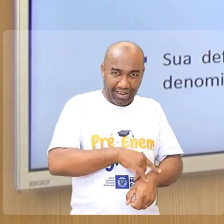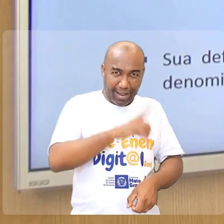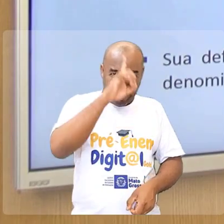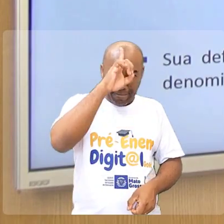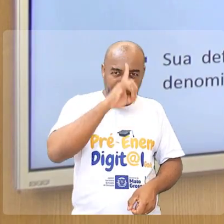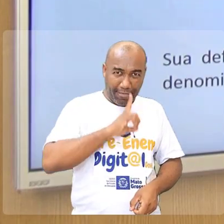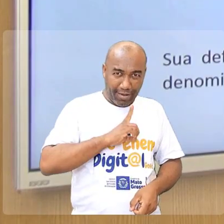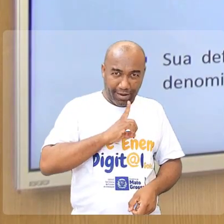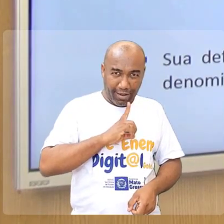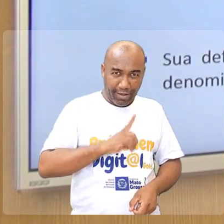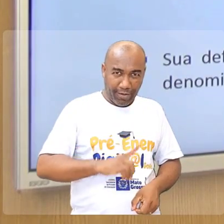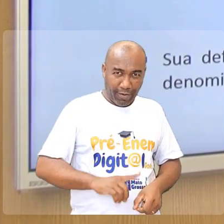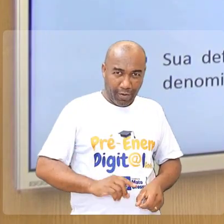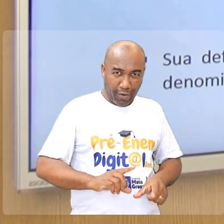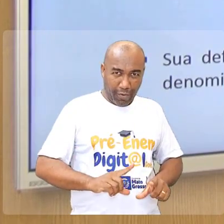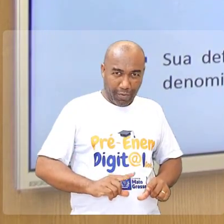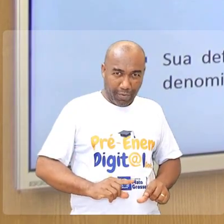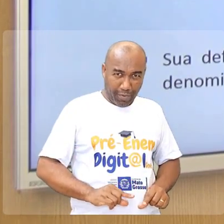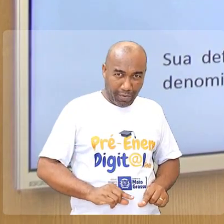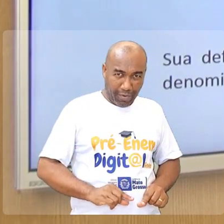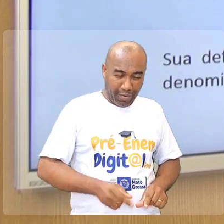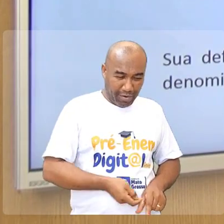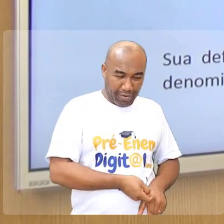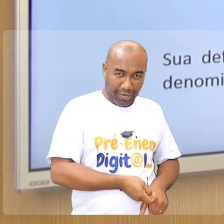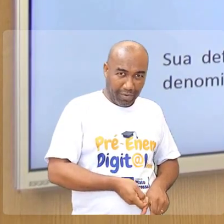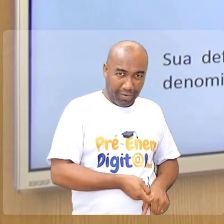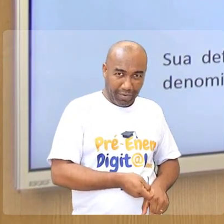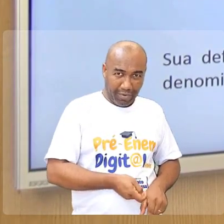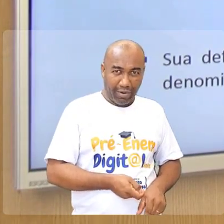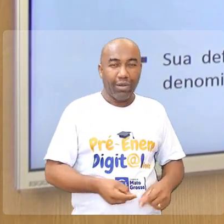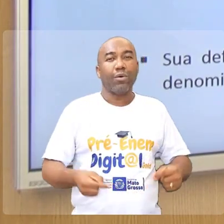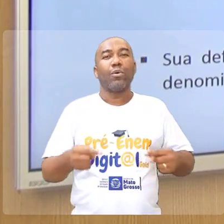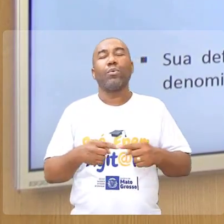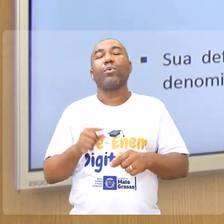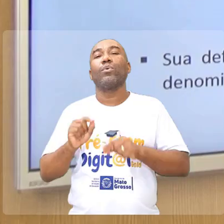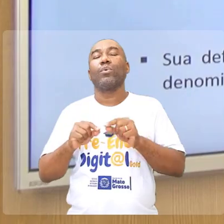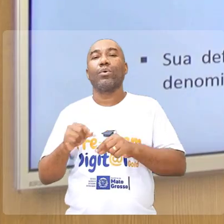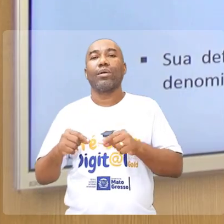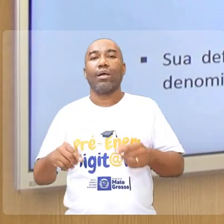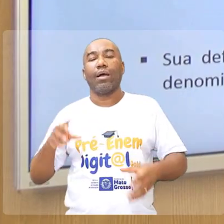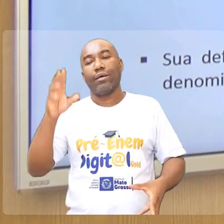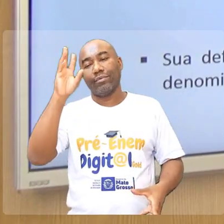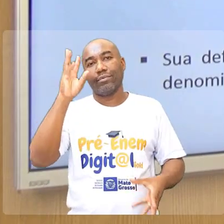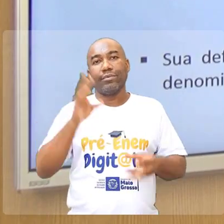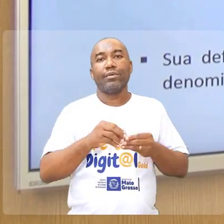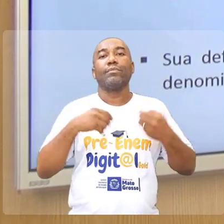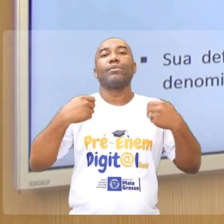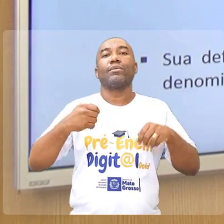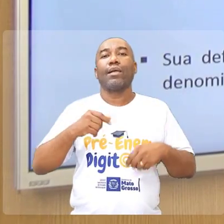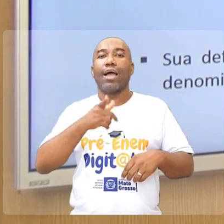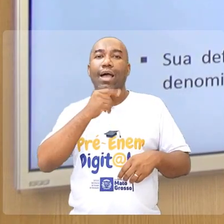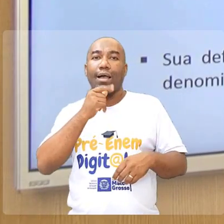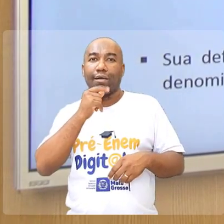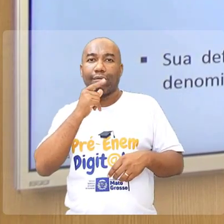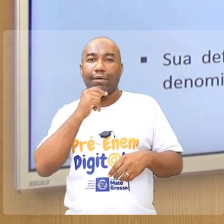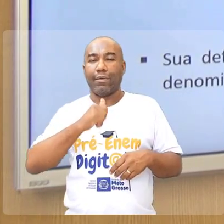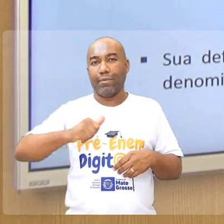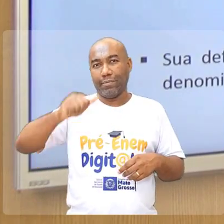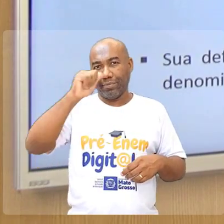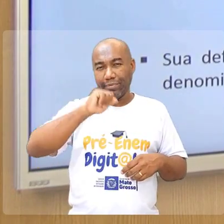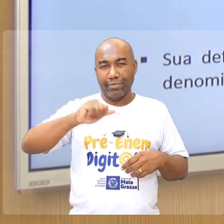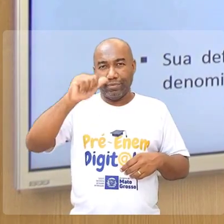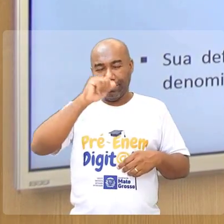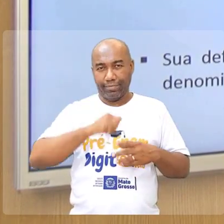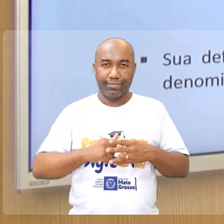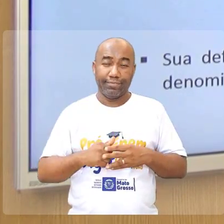porque tem menos água. É um indicativo de que o indivíduo precisa se hidratar.